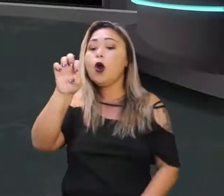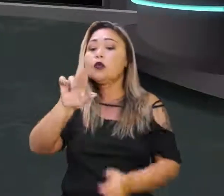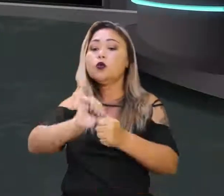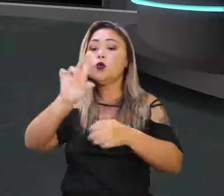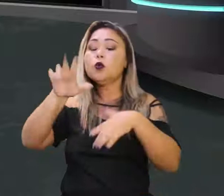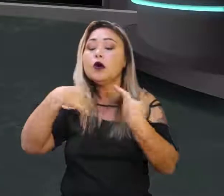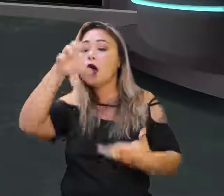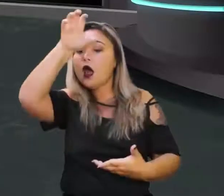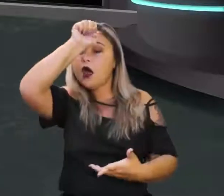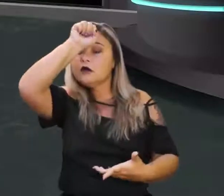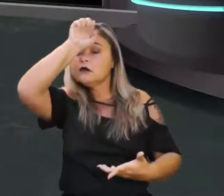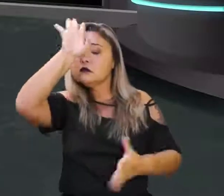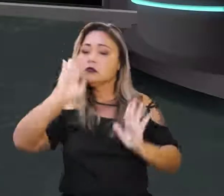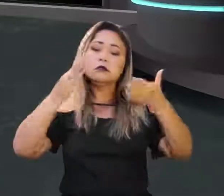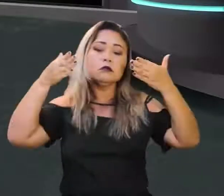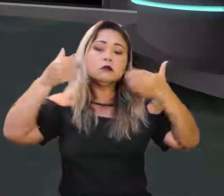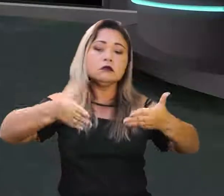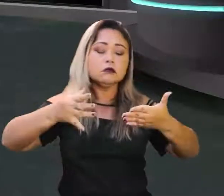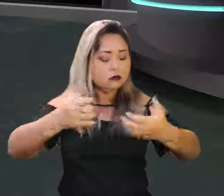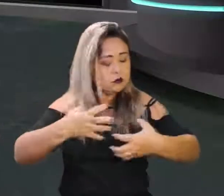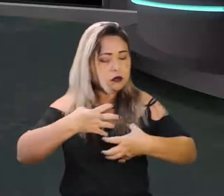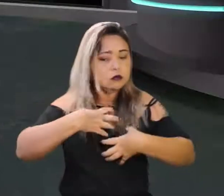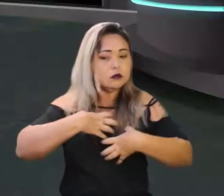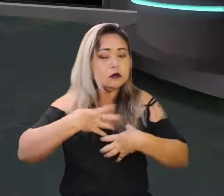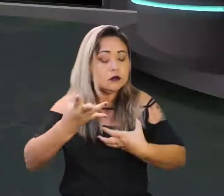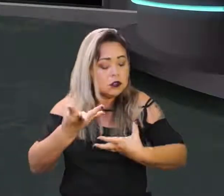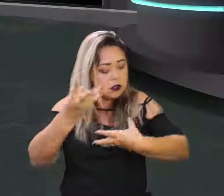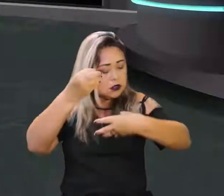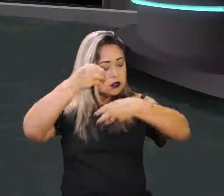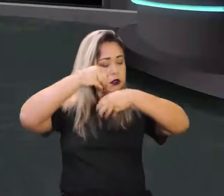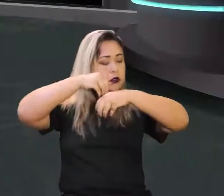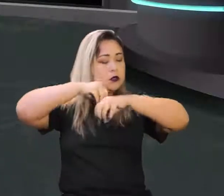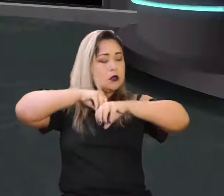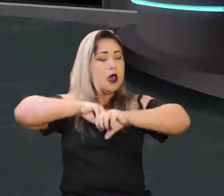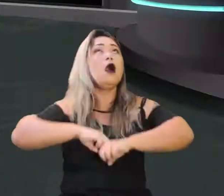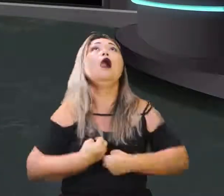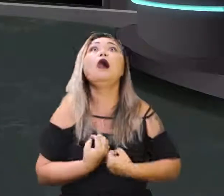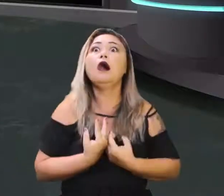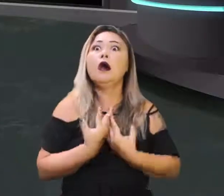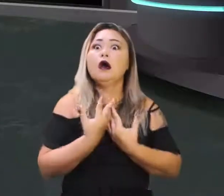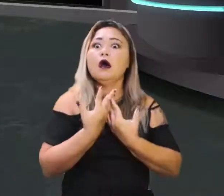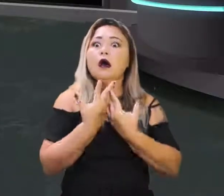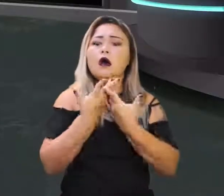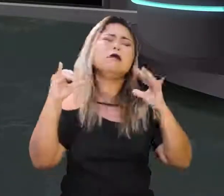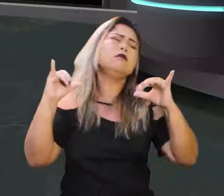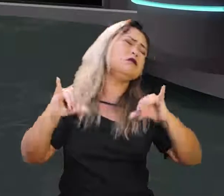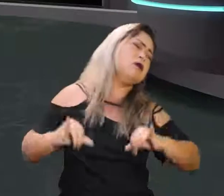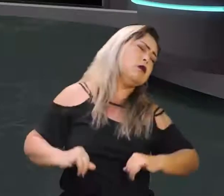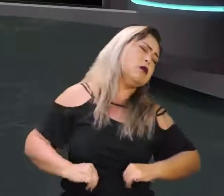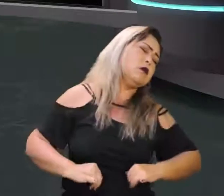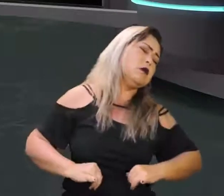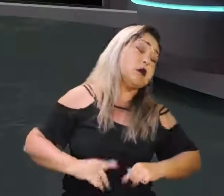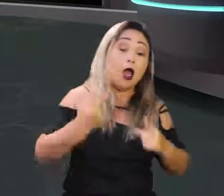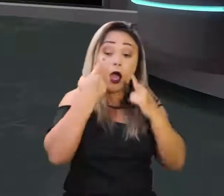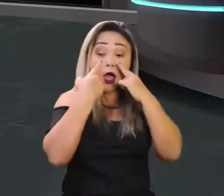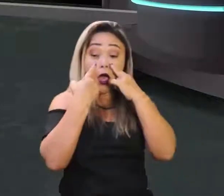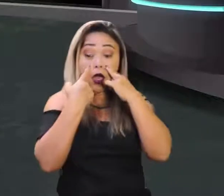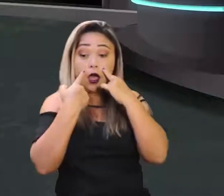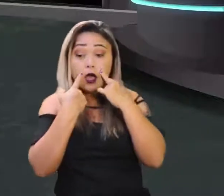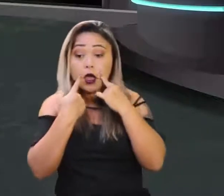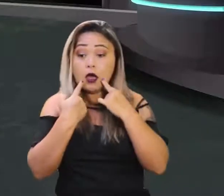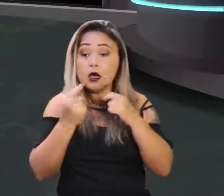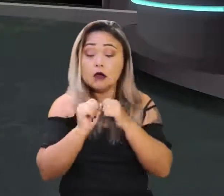tem que aprender a se concentrar nas emoções do seu personagem para sofrer, para